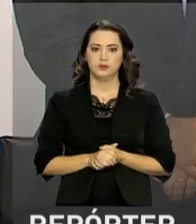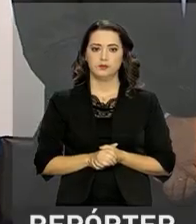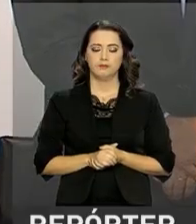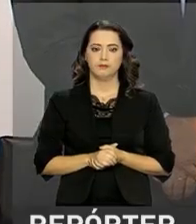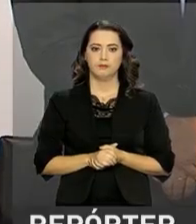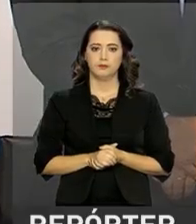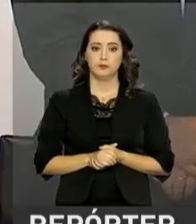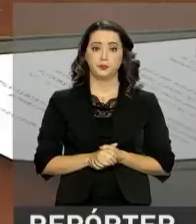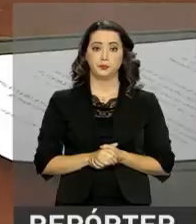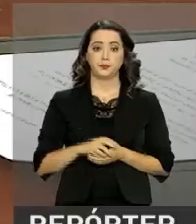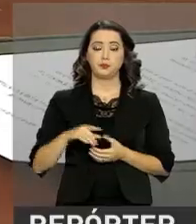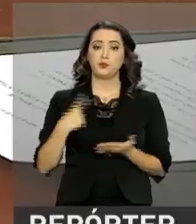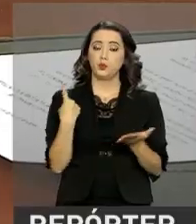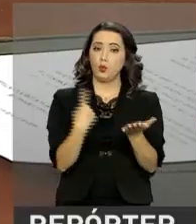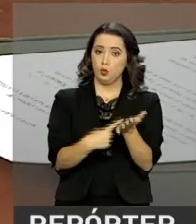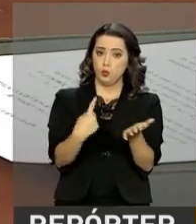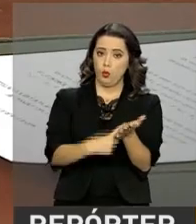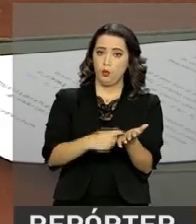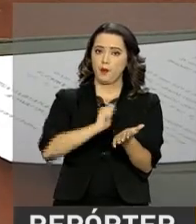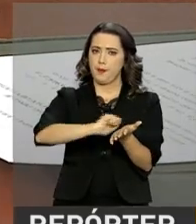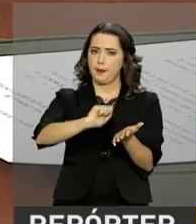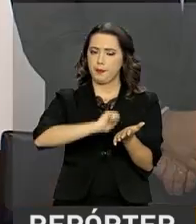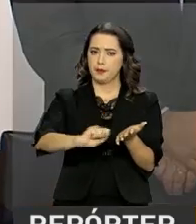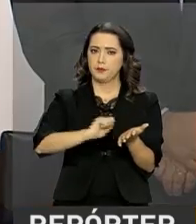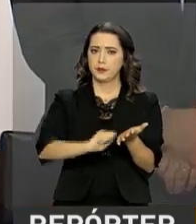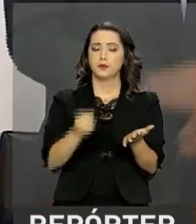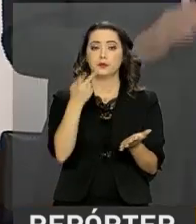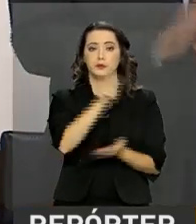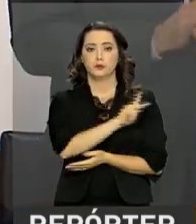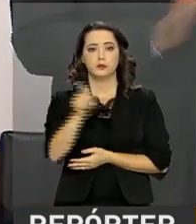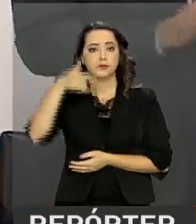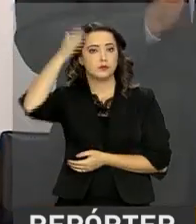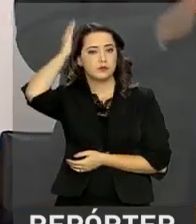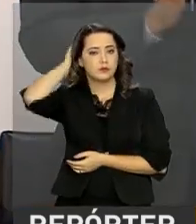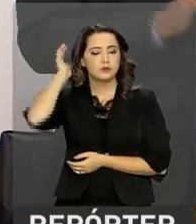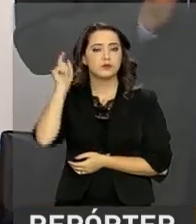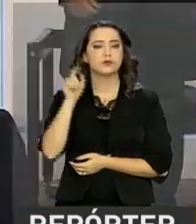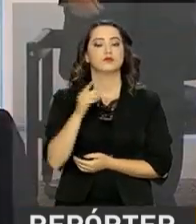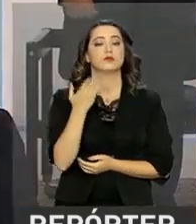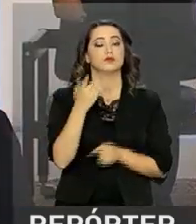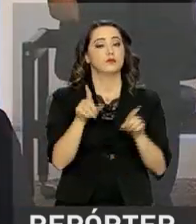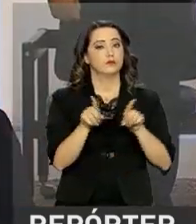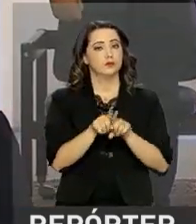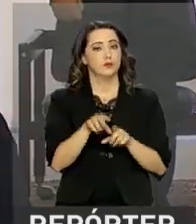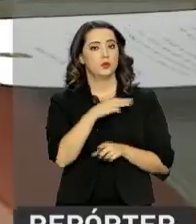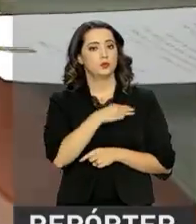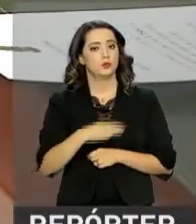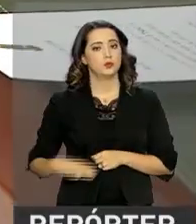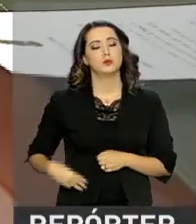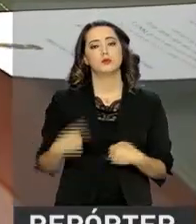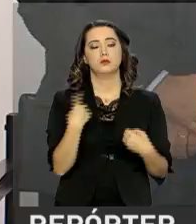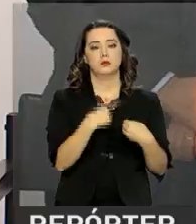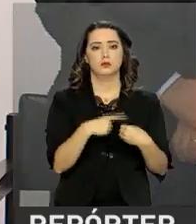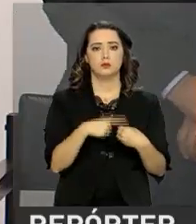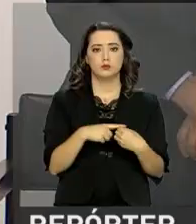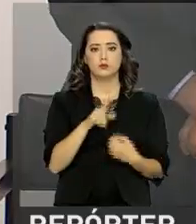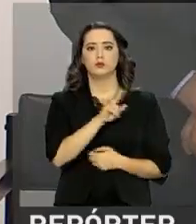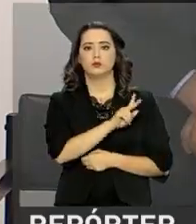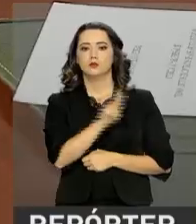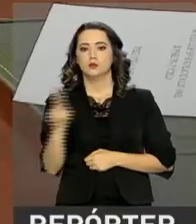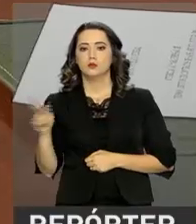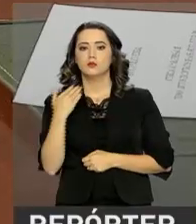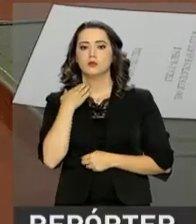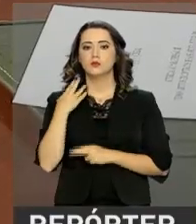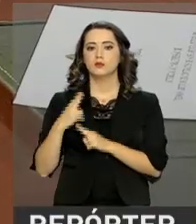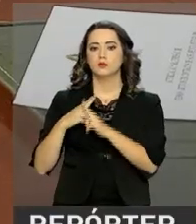os termos aditivos foram assinados pelo presidente da república michel temer o ministro das cidades o presidente da